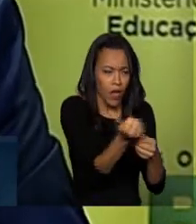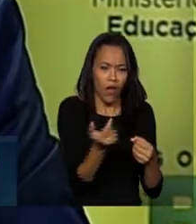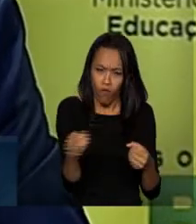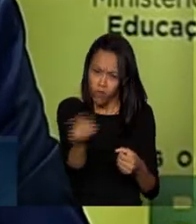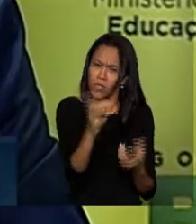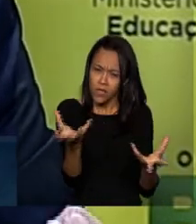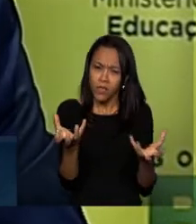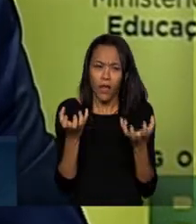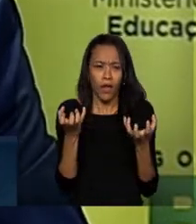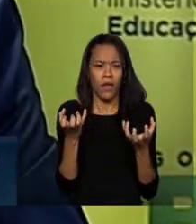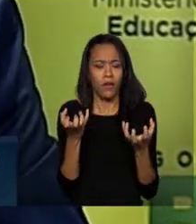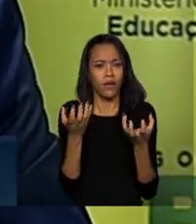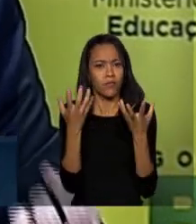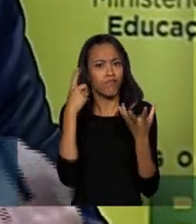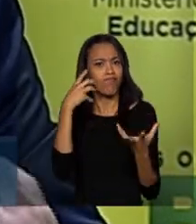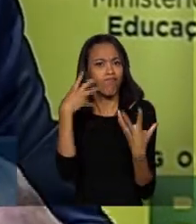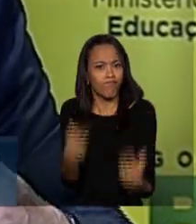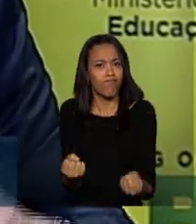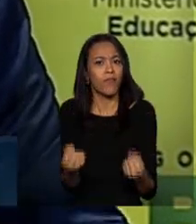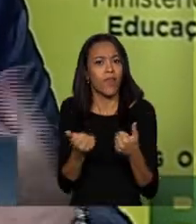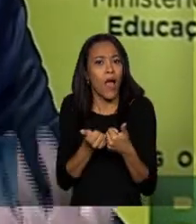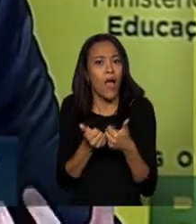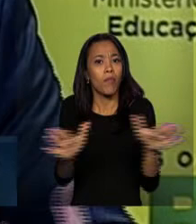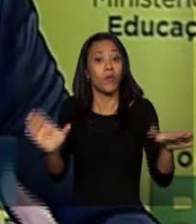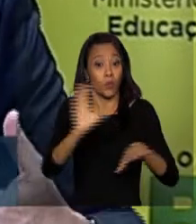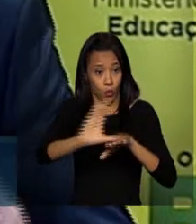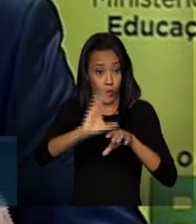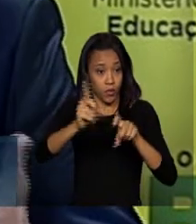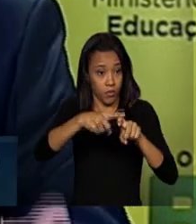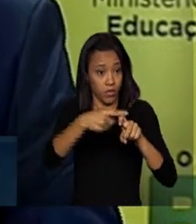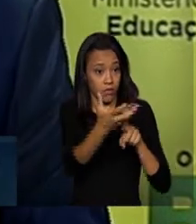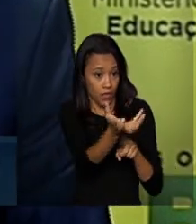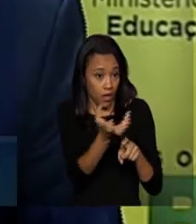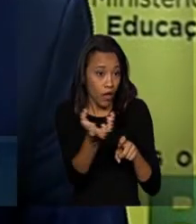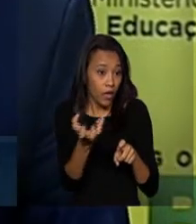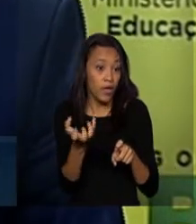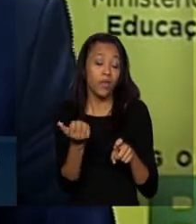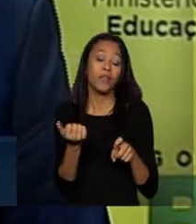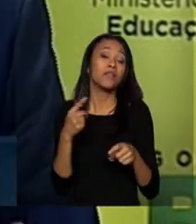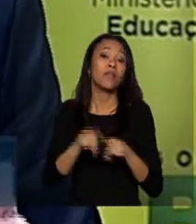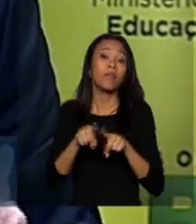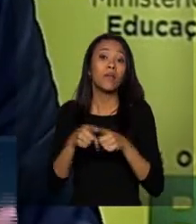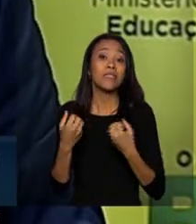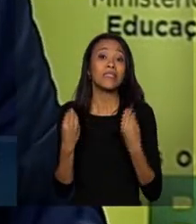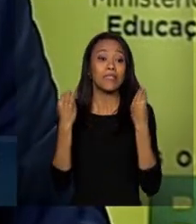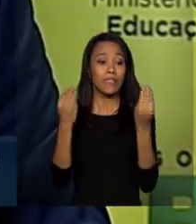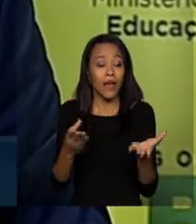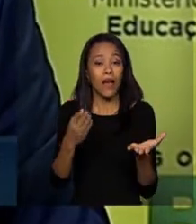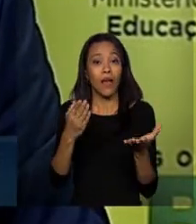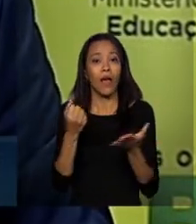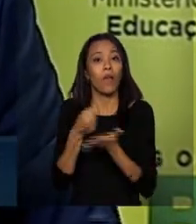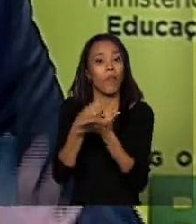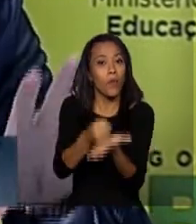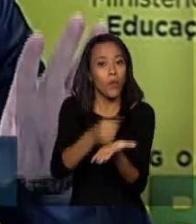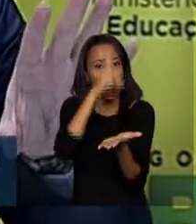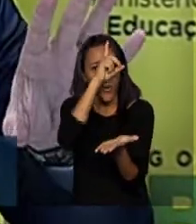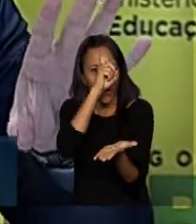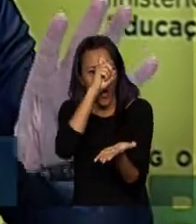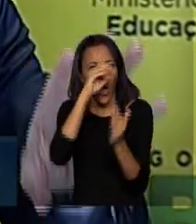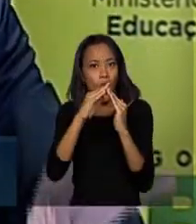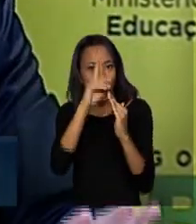querem aderir? Vocês querem se comprometer a dar as condições? E aí, num segundo momento, uma